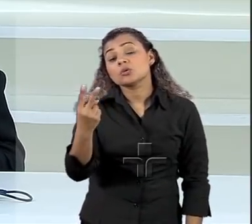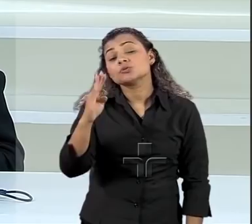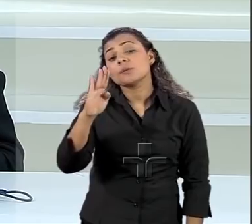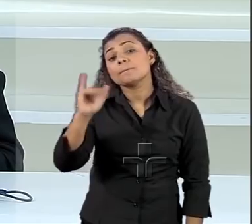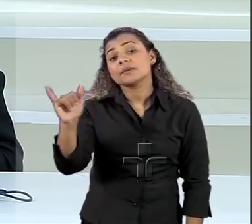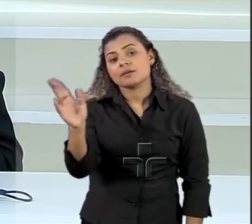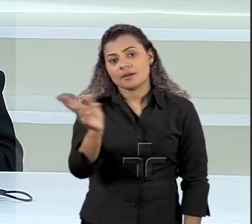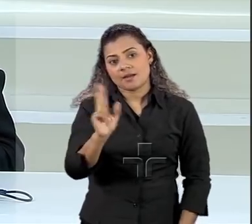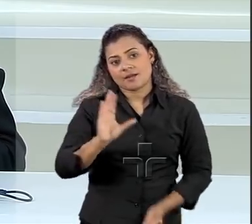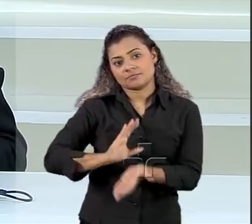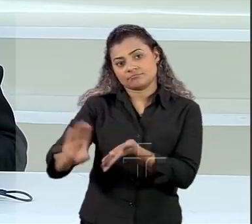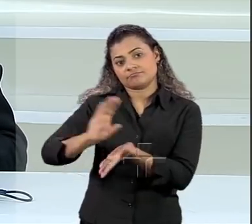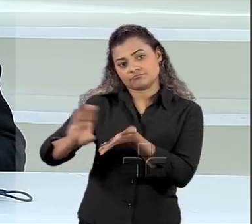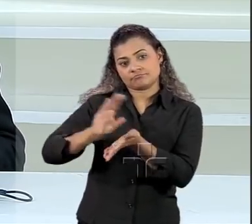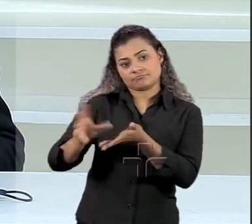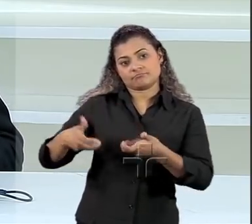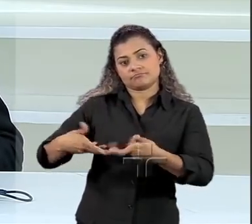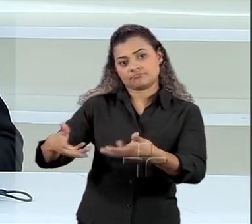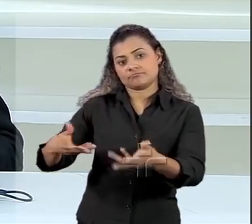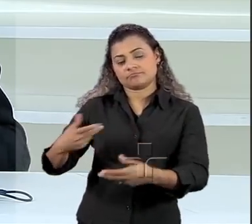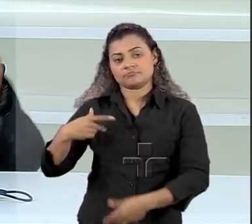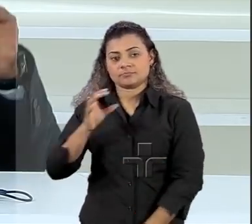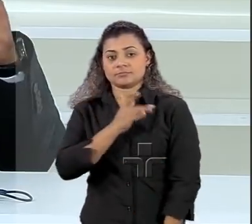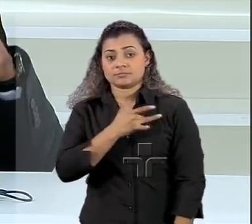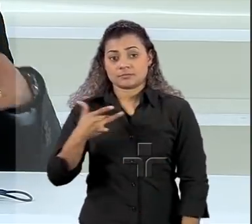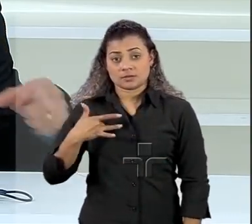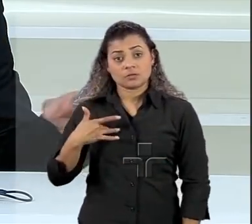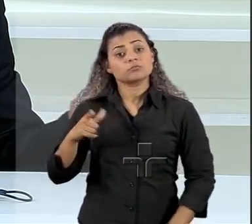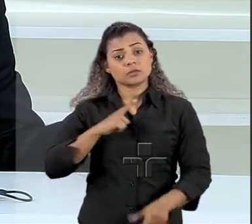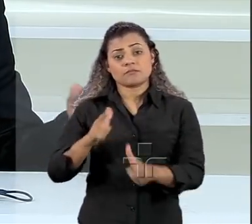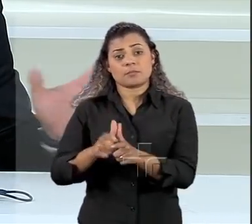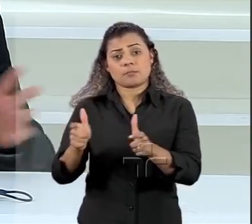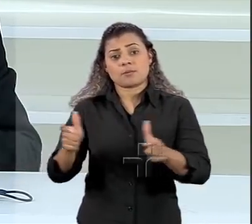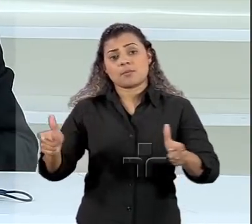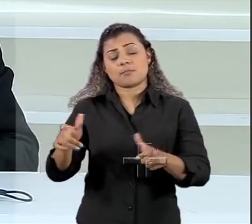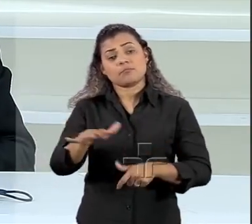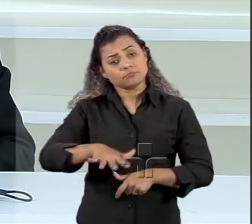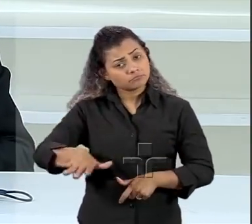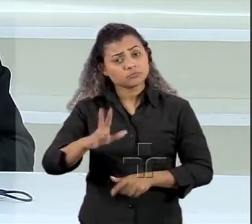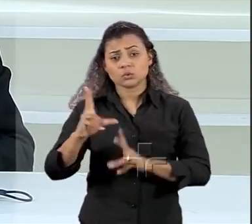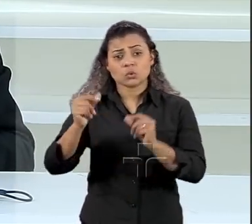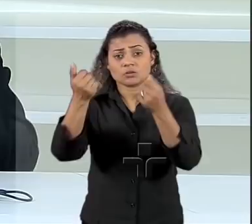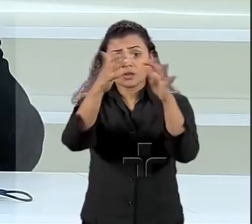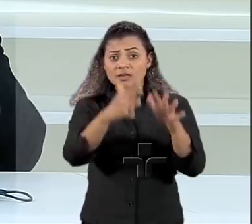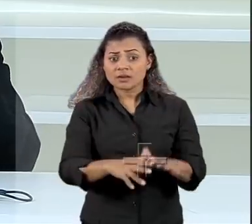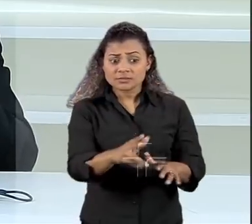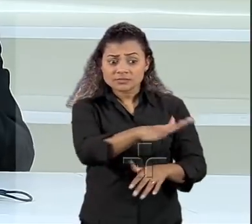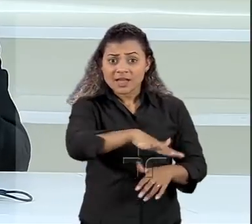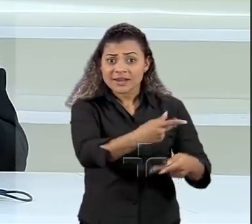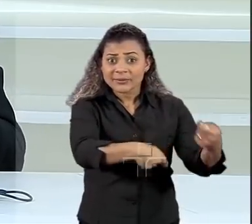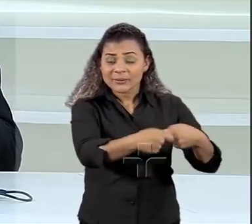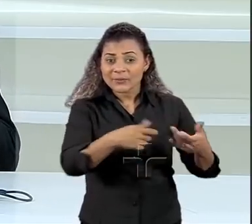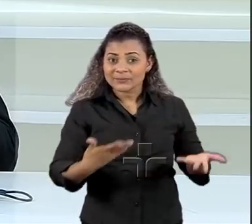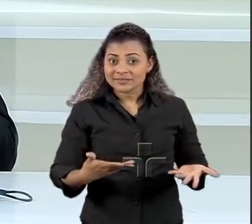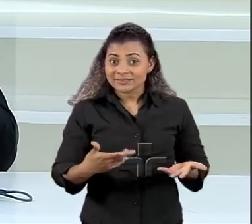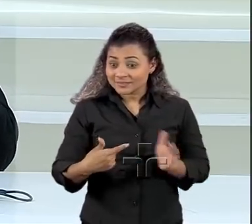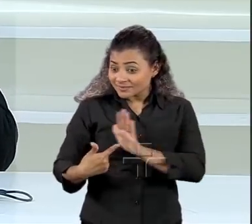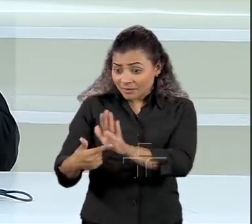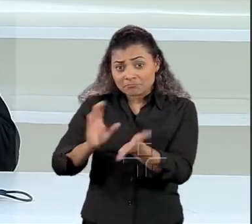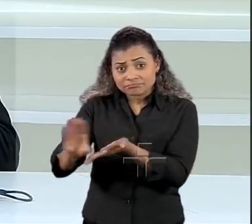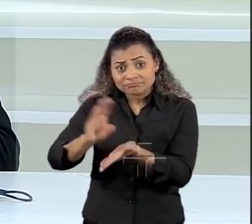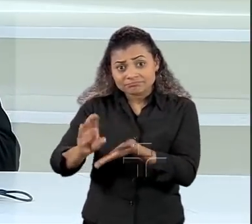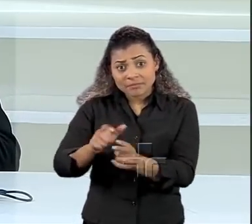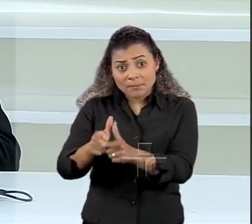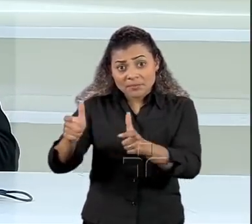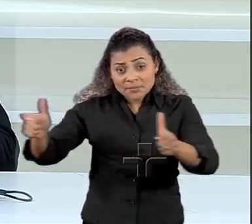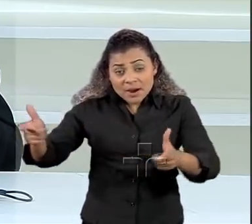reais de gasto em saúde, ou seja, um crescimento enorme, adverso a toda essa crise econômica, porque, como foi bem colocado,